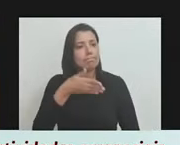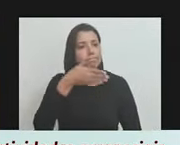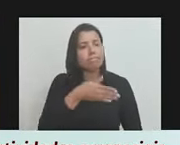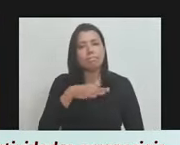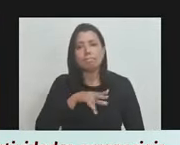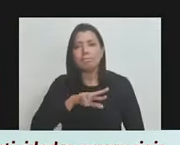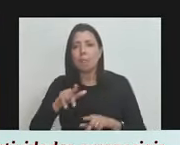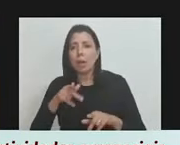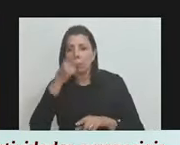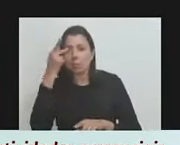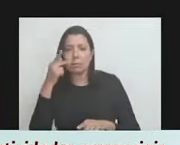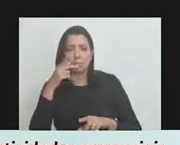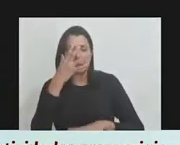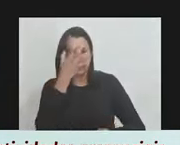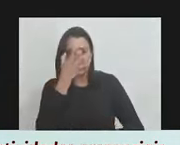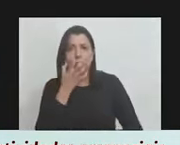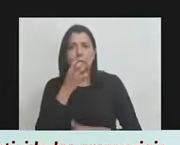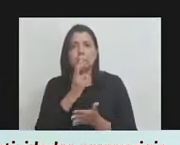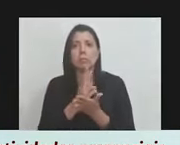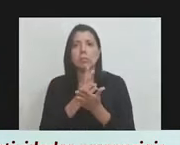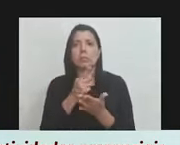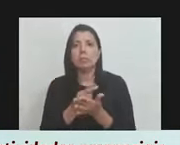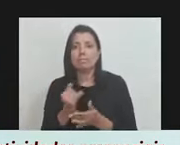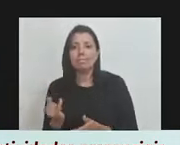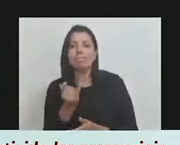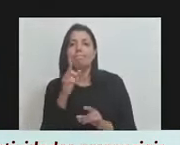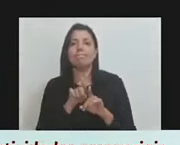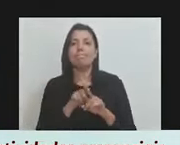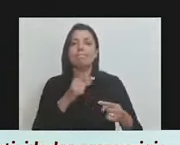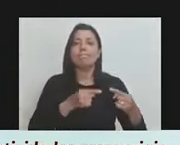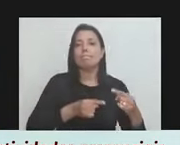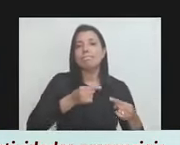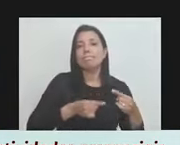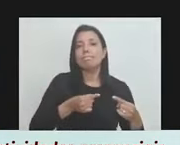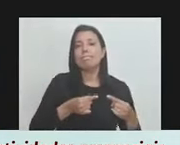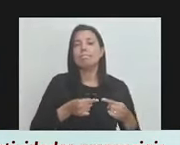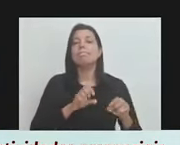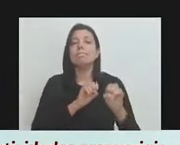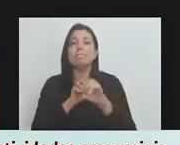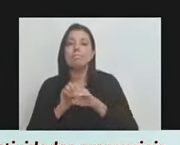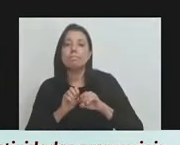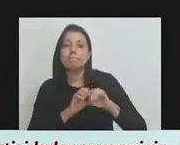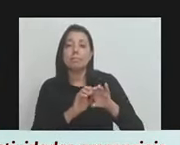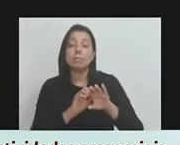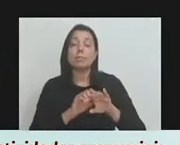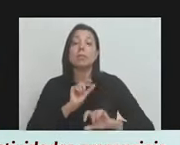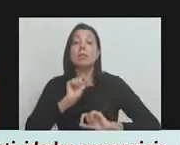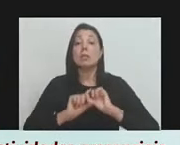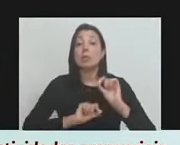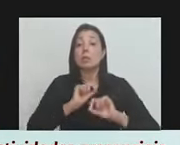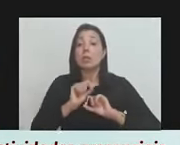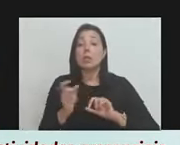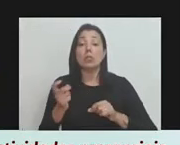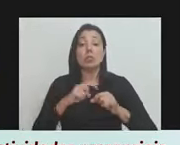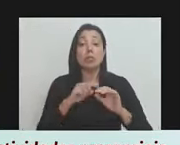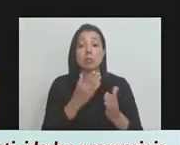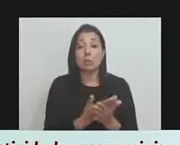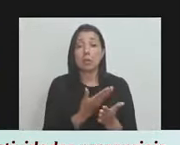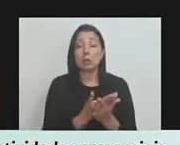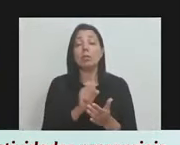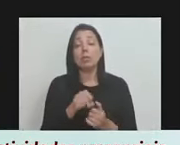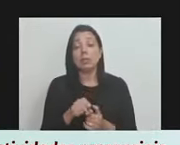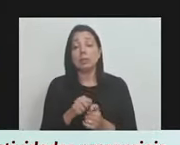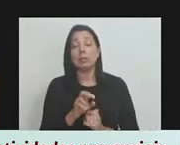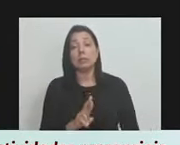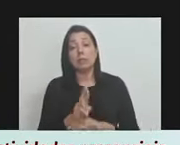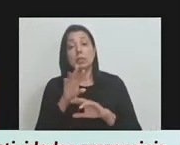muito sério, muito importante na discussão da educação e do retorno às aulas, né, do retorno